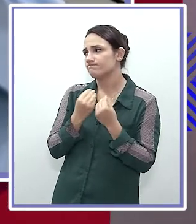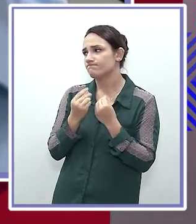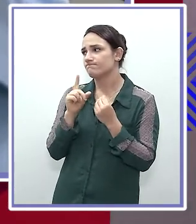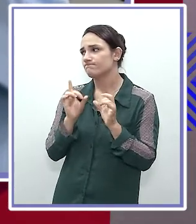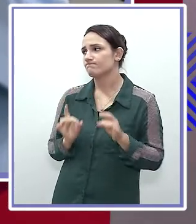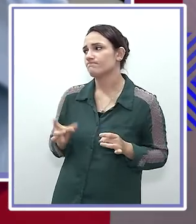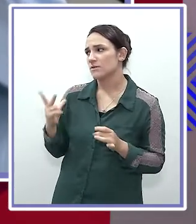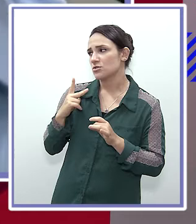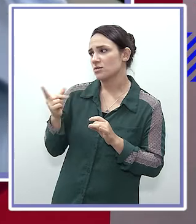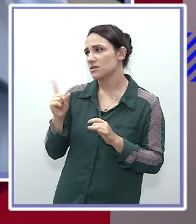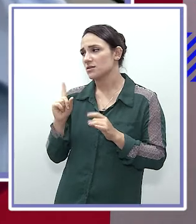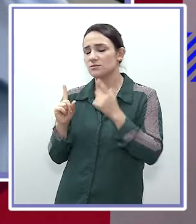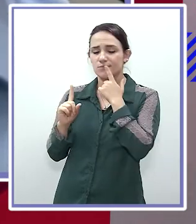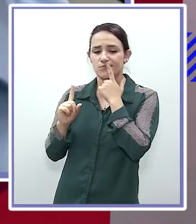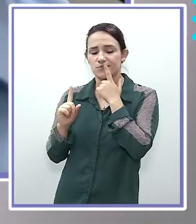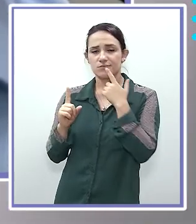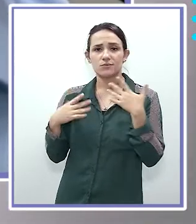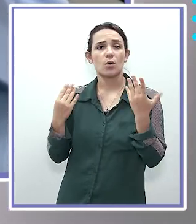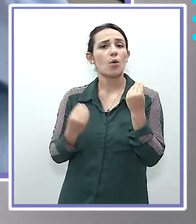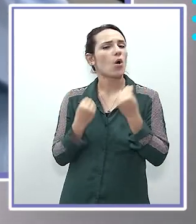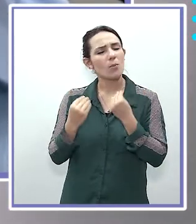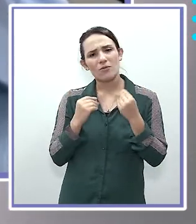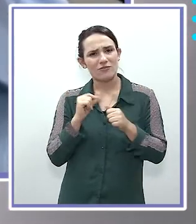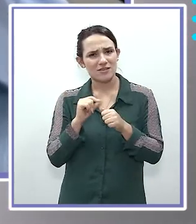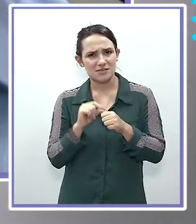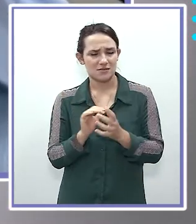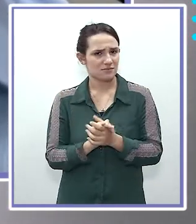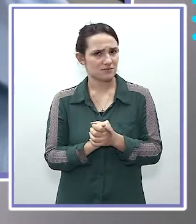a minha pergunta, na verdade,